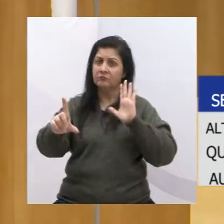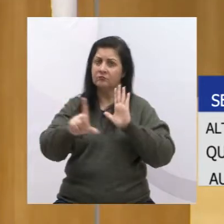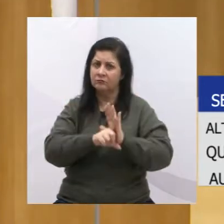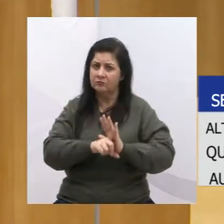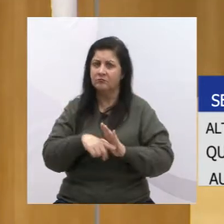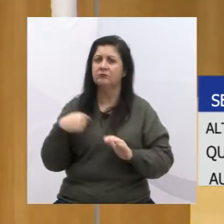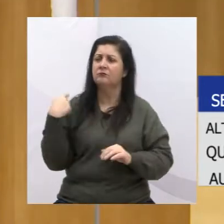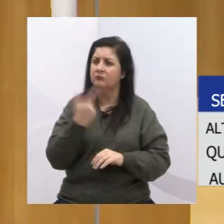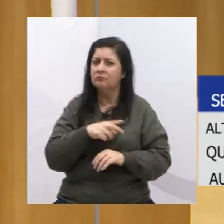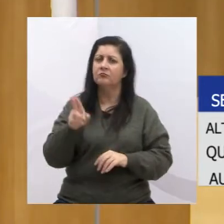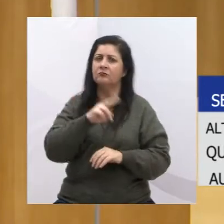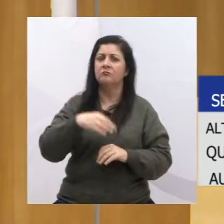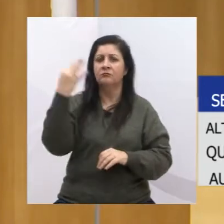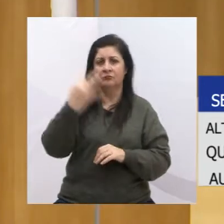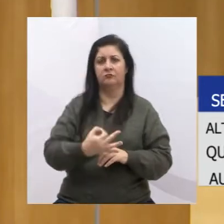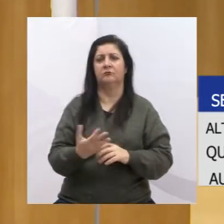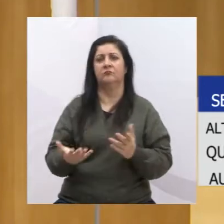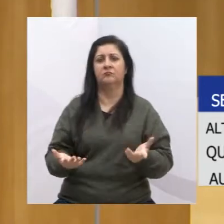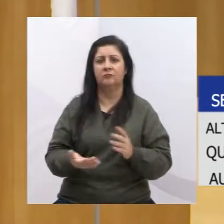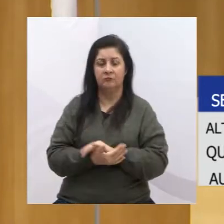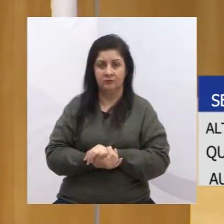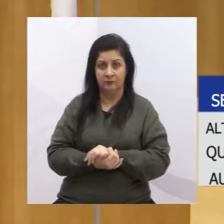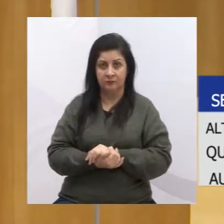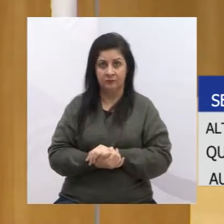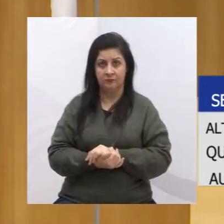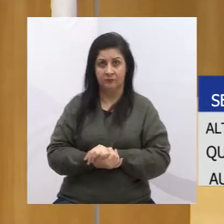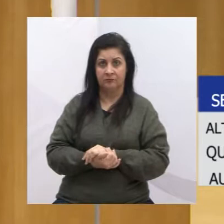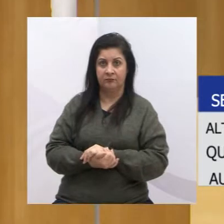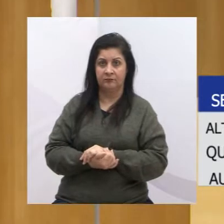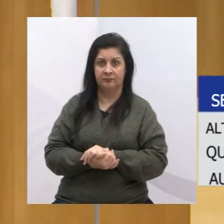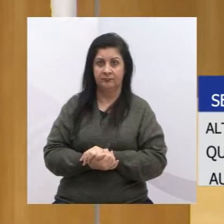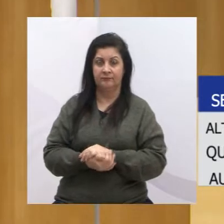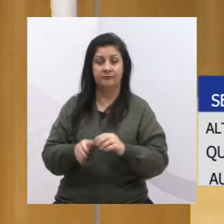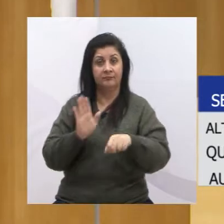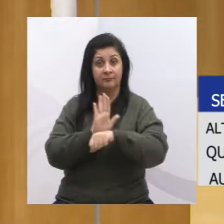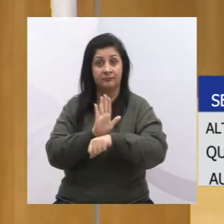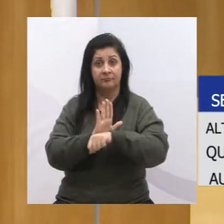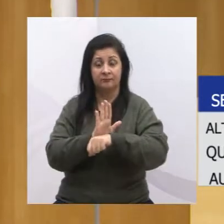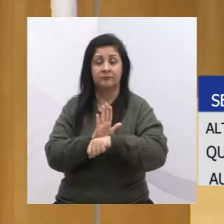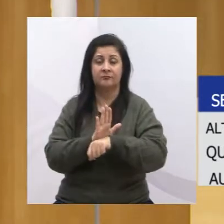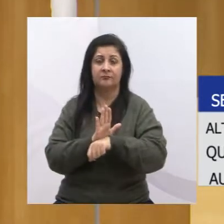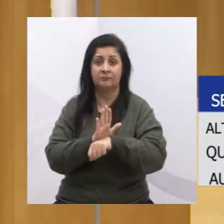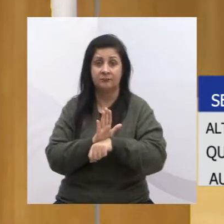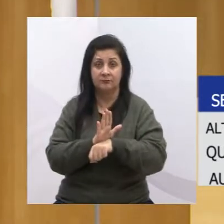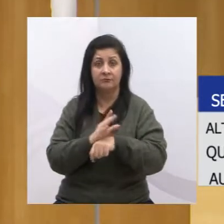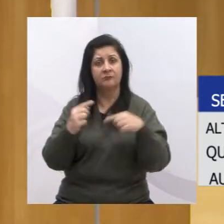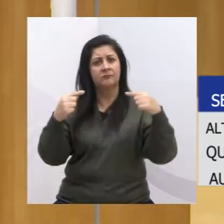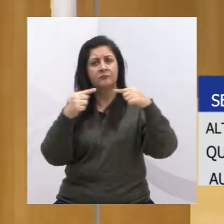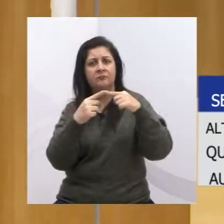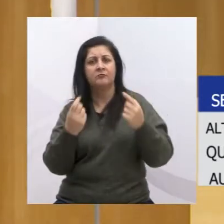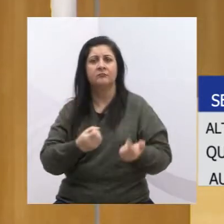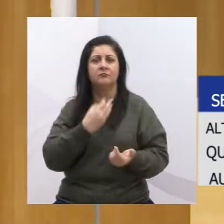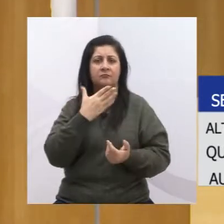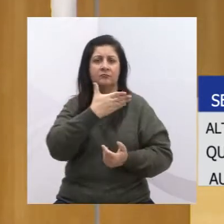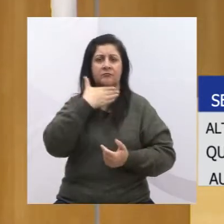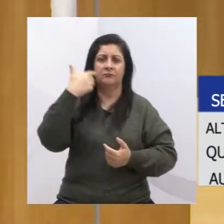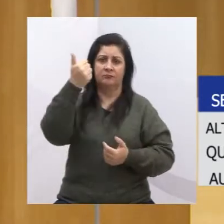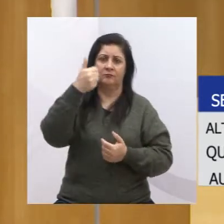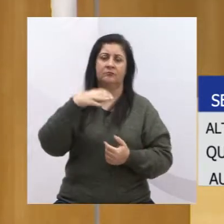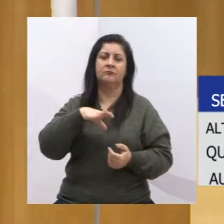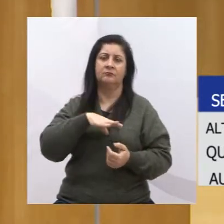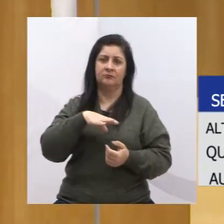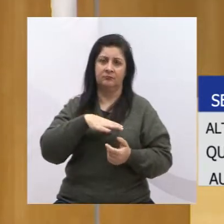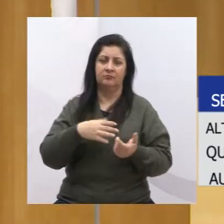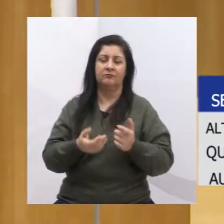gente que realmente pudesse trazer aí efeitos benéficos para melhorar